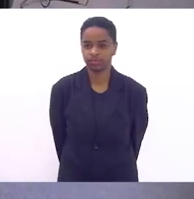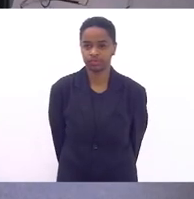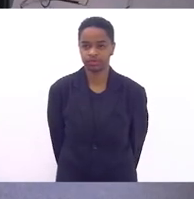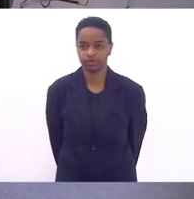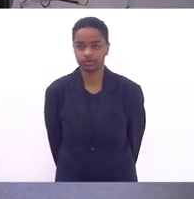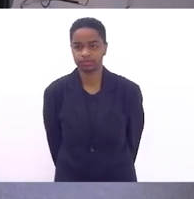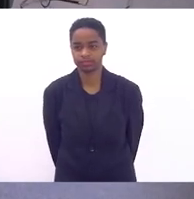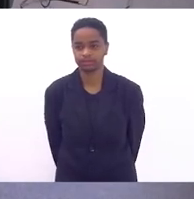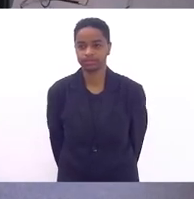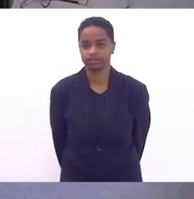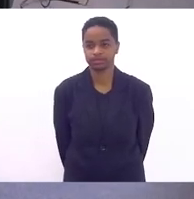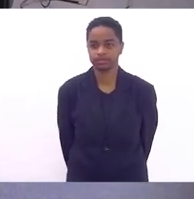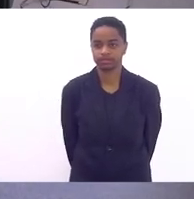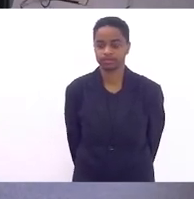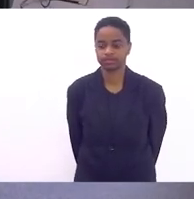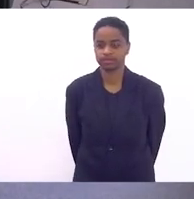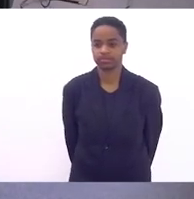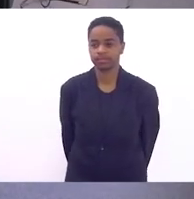mesmo